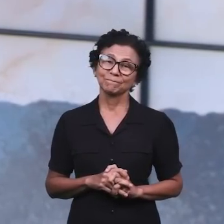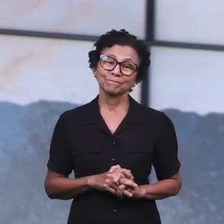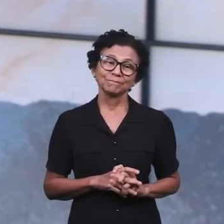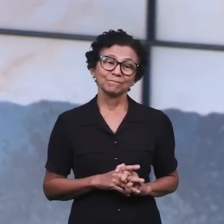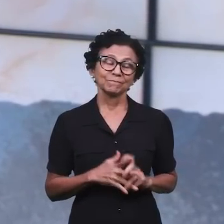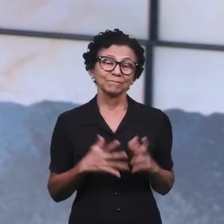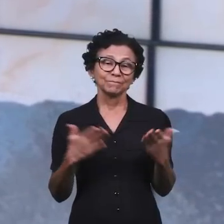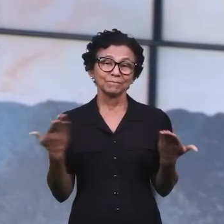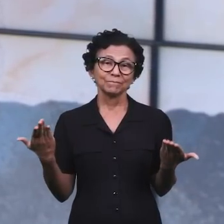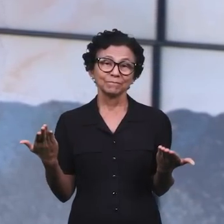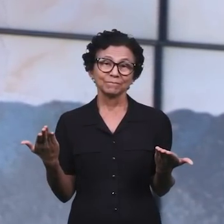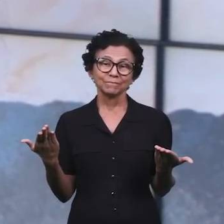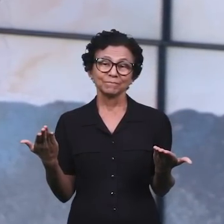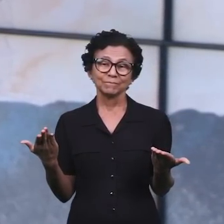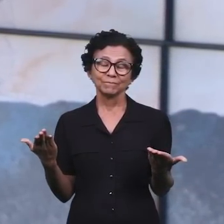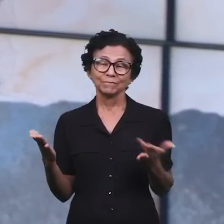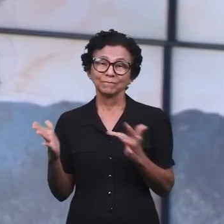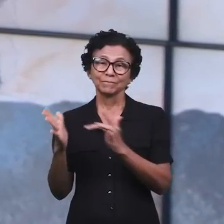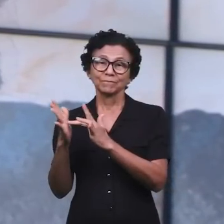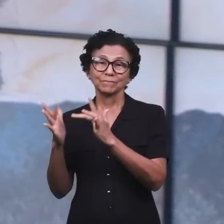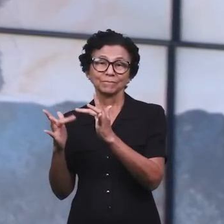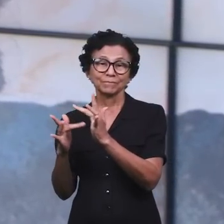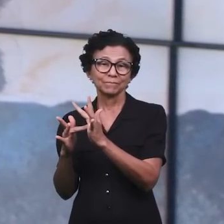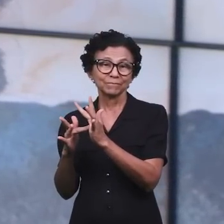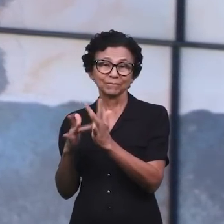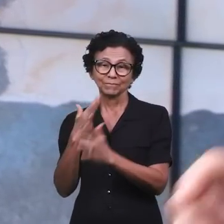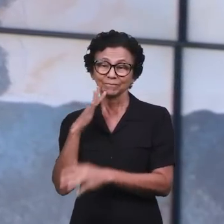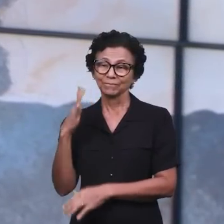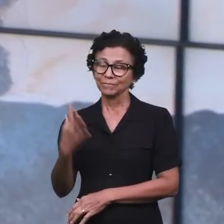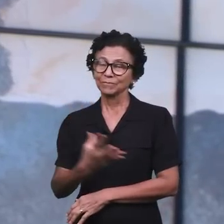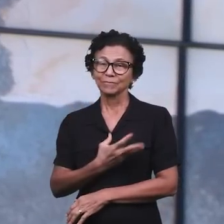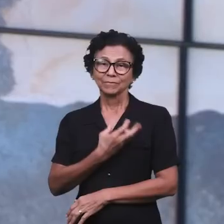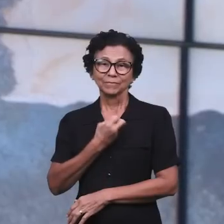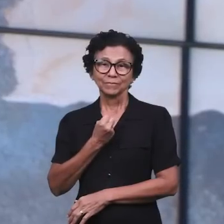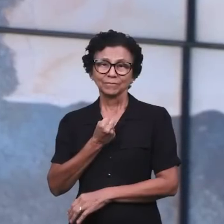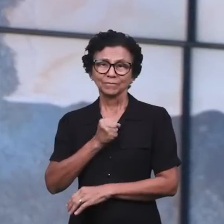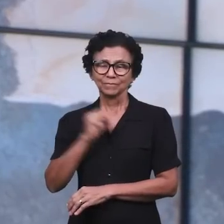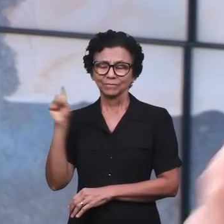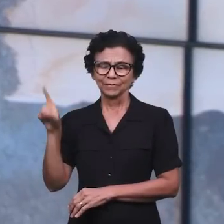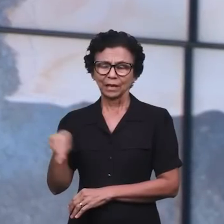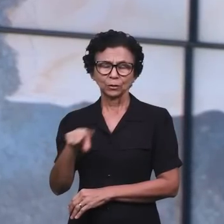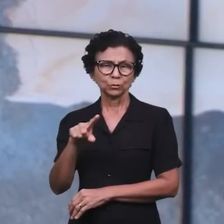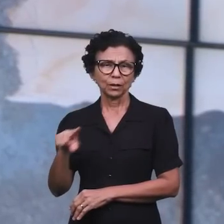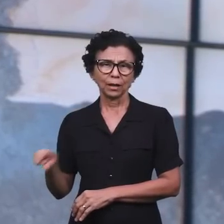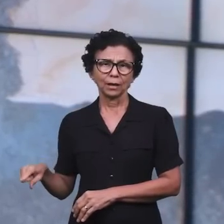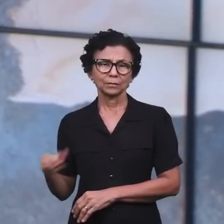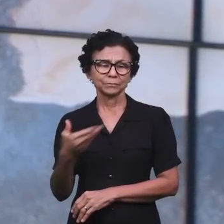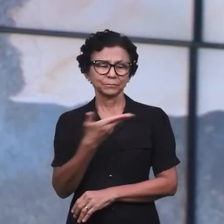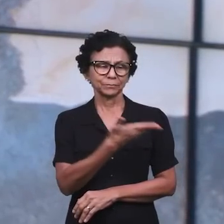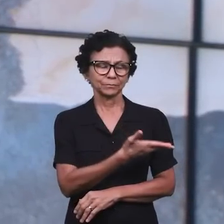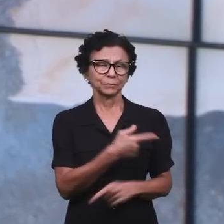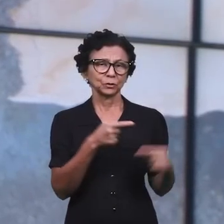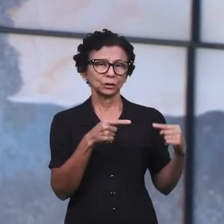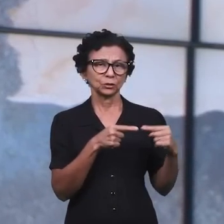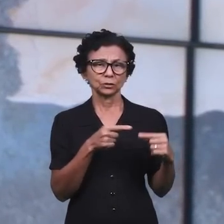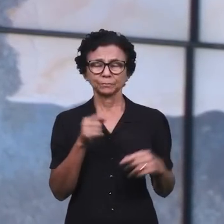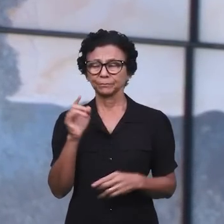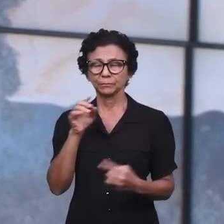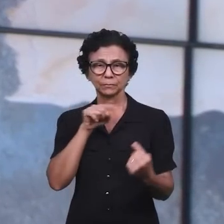do projeto redentor de Deus. O projeto de salvação de Deus para o